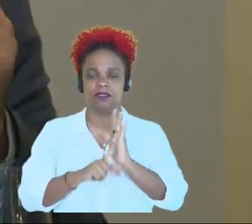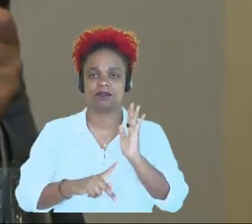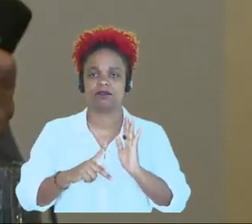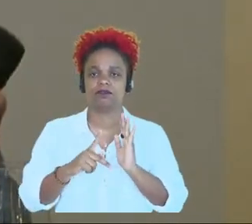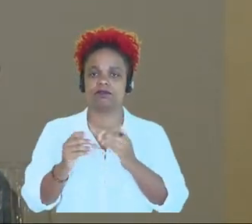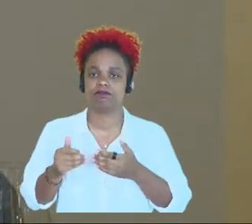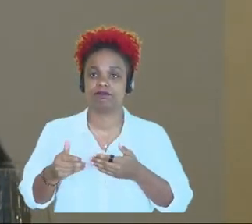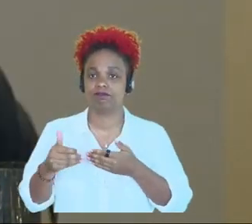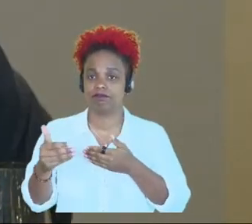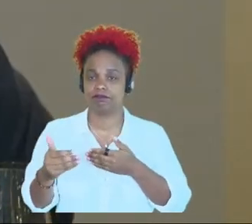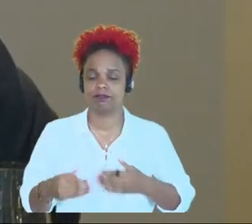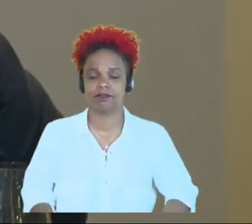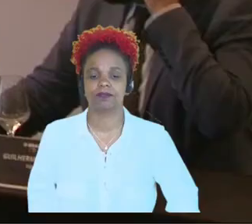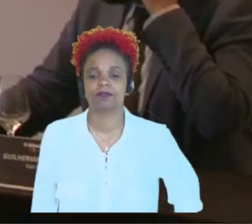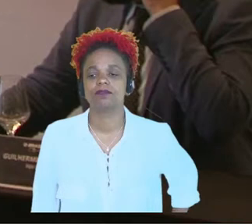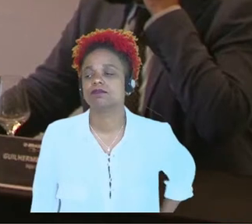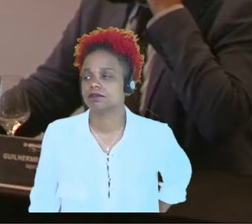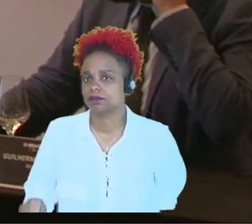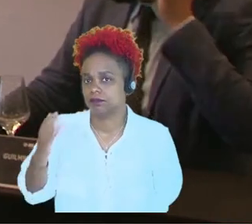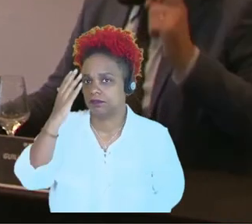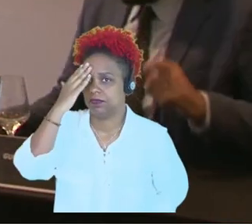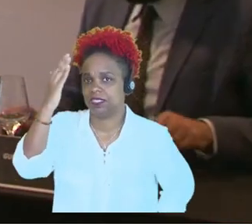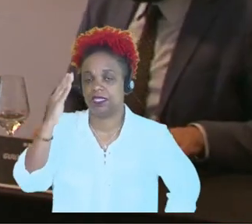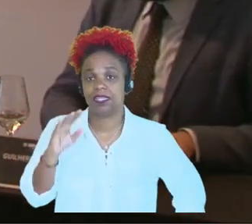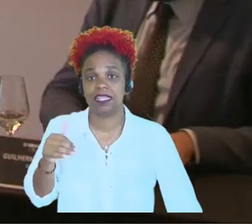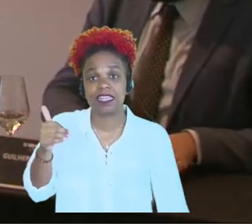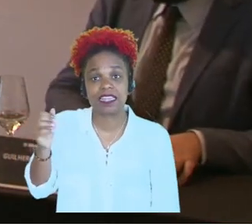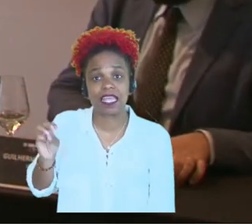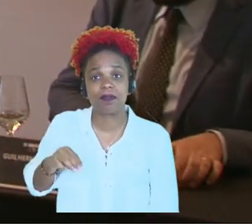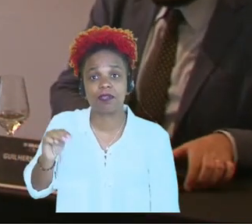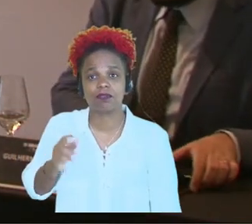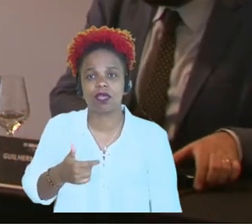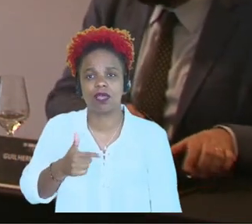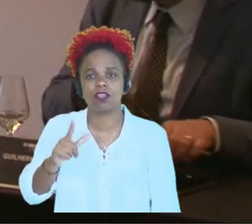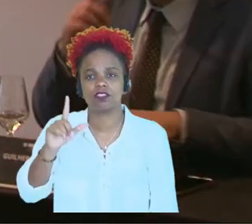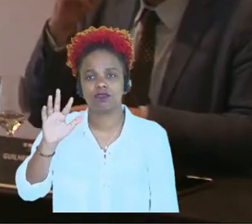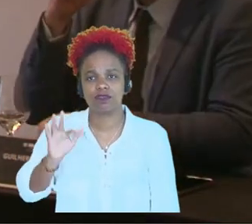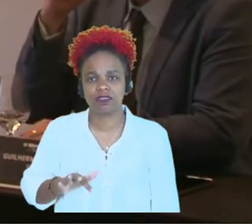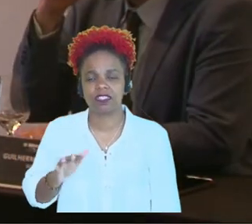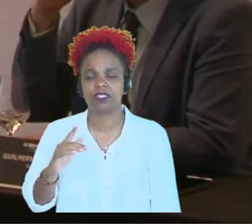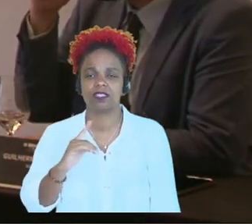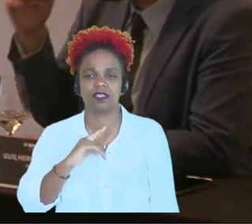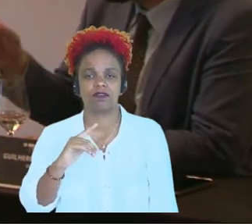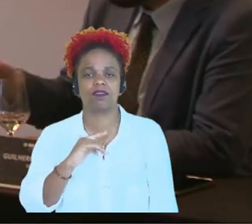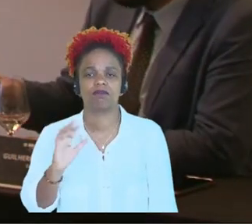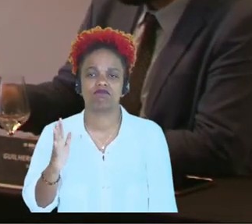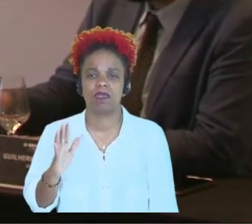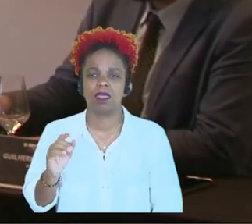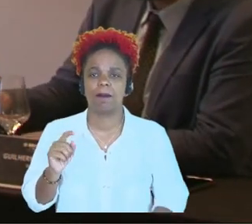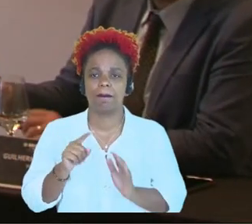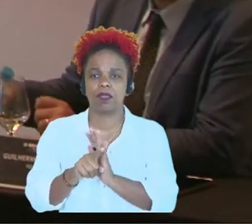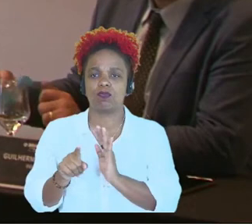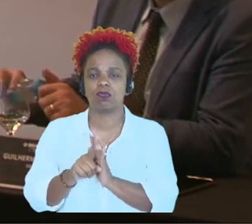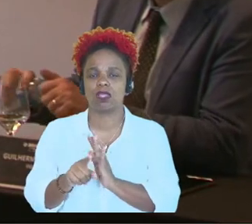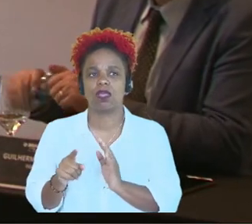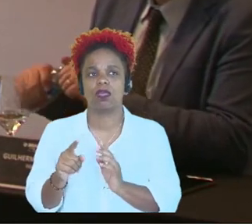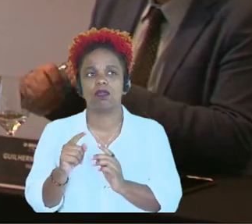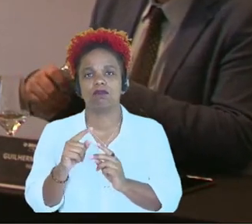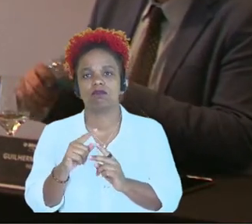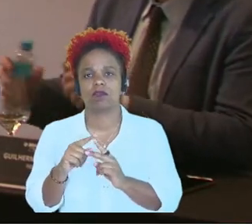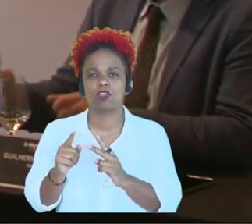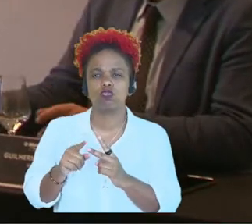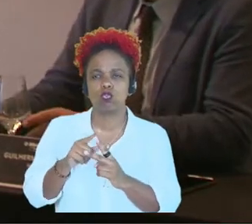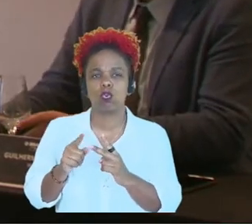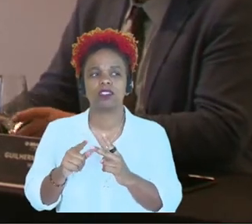frente. Obrigado, Guilherme. Temos 10 minutinhos antes do encerramento. Temos 2, 3 perguntas. Camila, você e